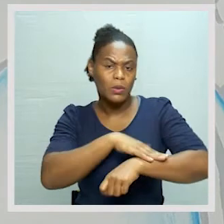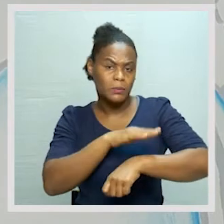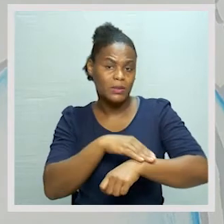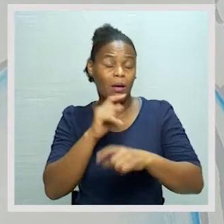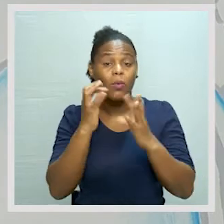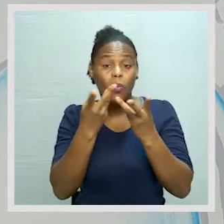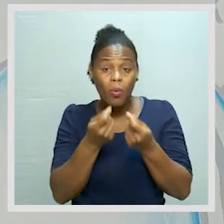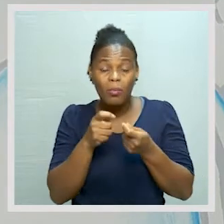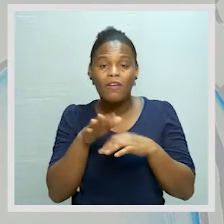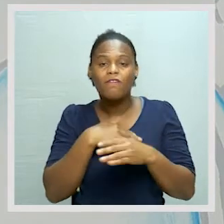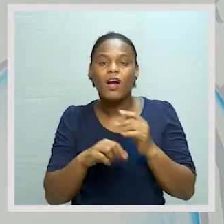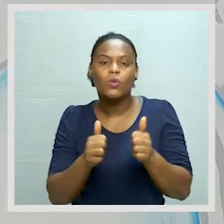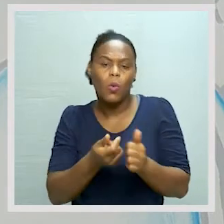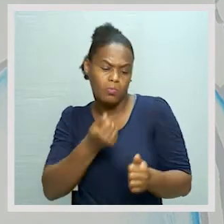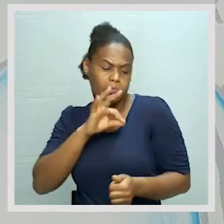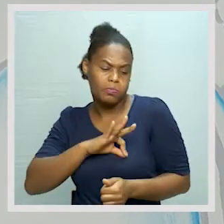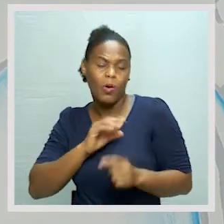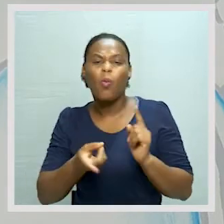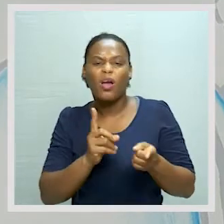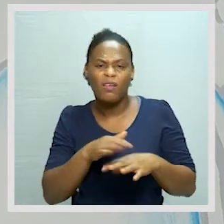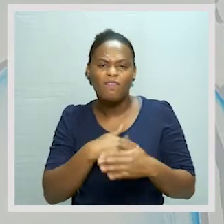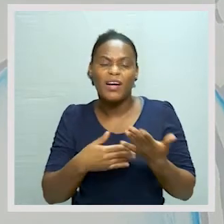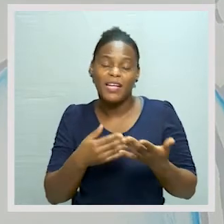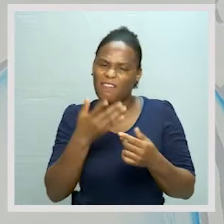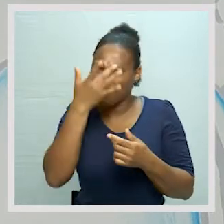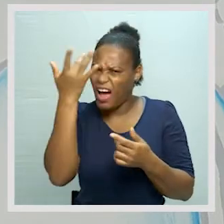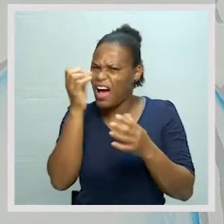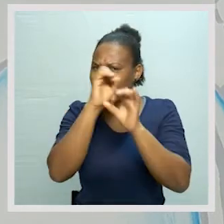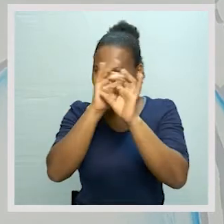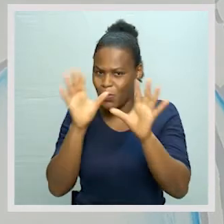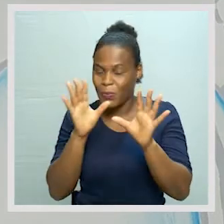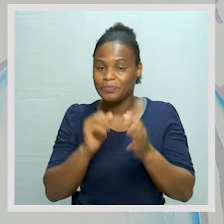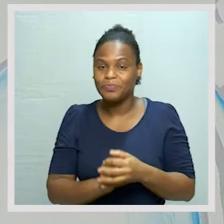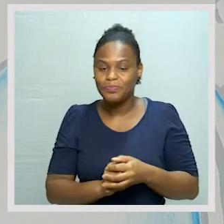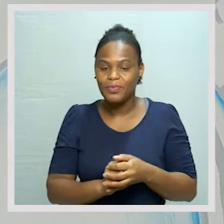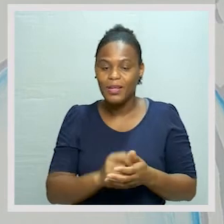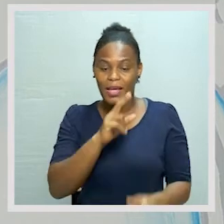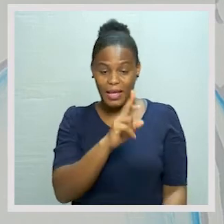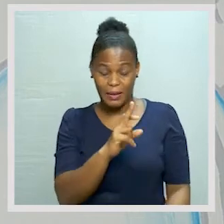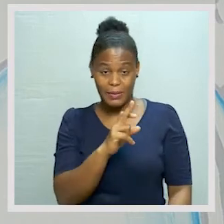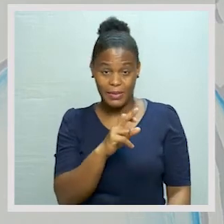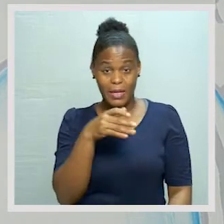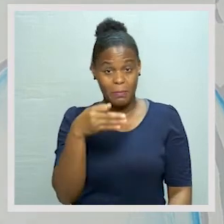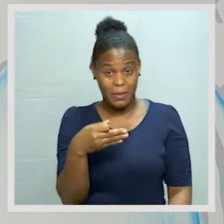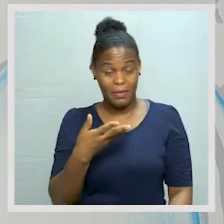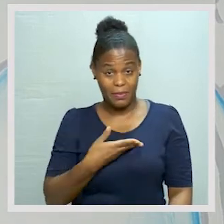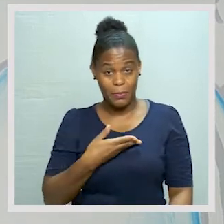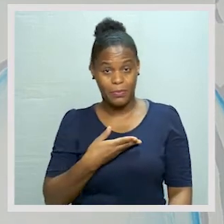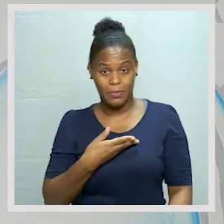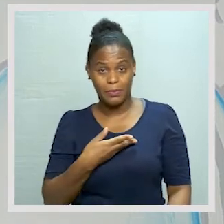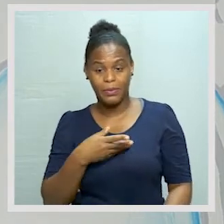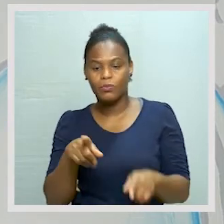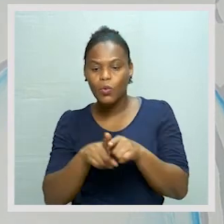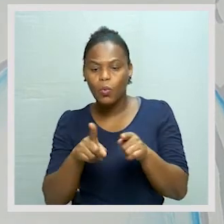seu rendimento pessoal disponível? Muito fácil de chegar à conclusão. O rendimento pessoal disponível